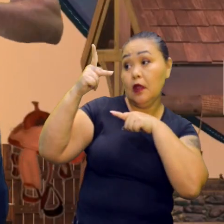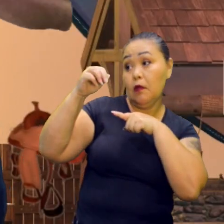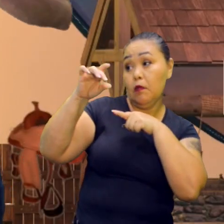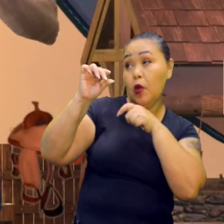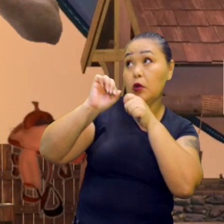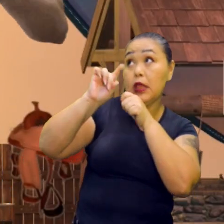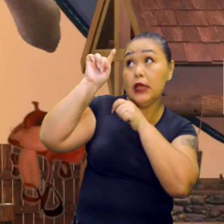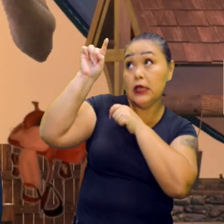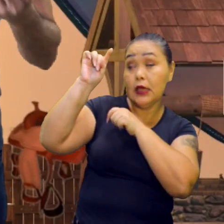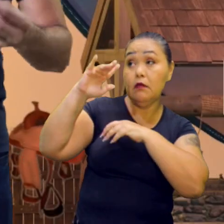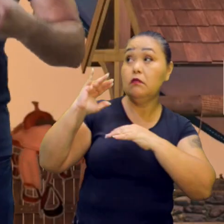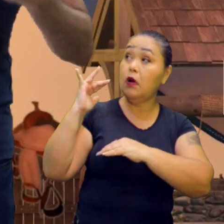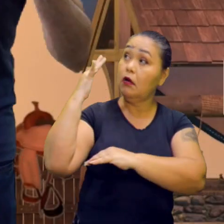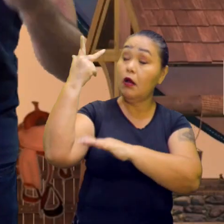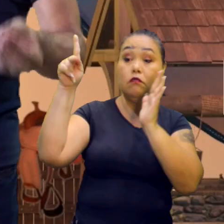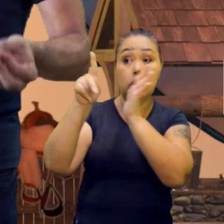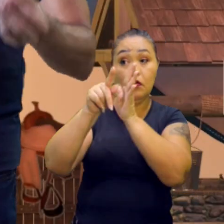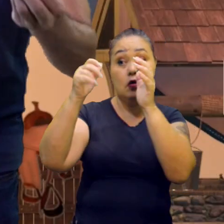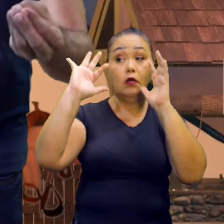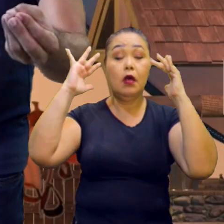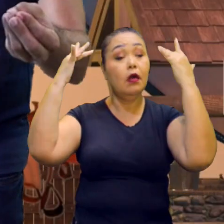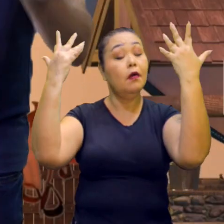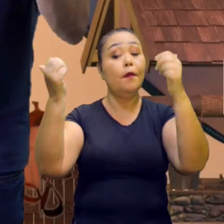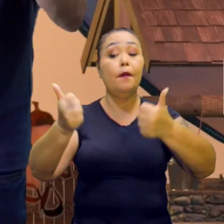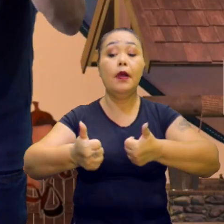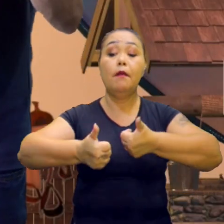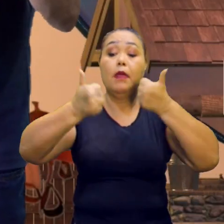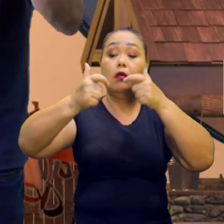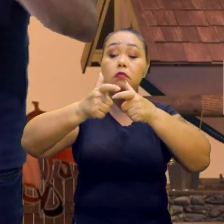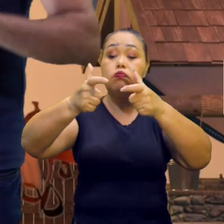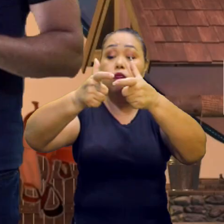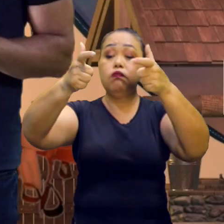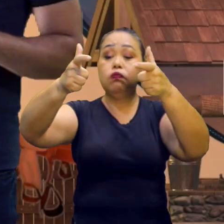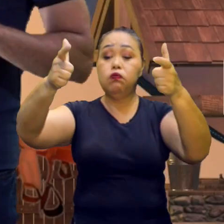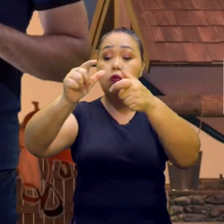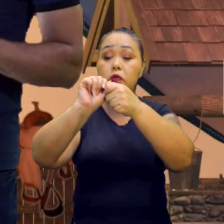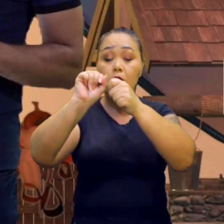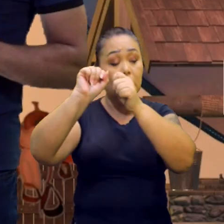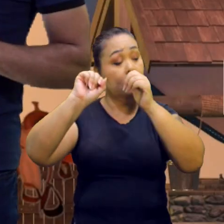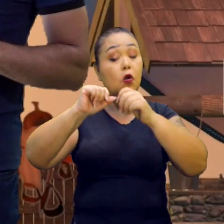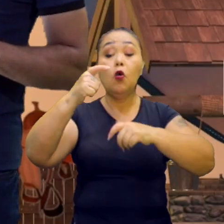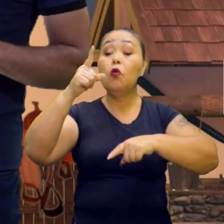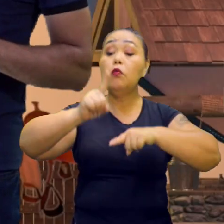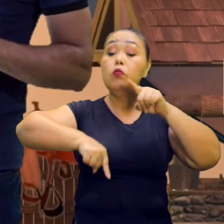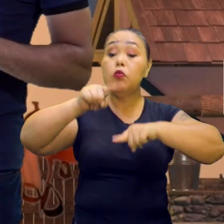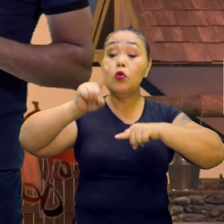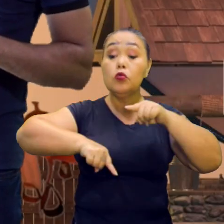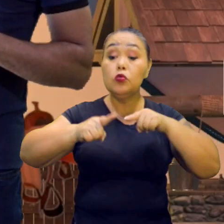silvestres, para melhorar, ampliar e potencializar o produto que eu quero daquelas plantas